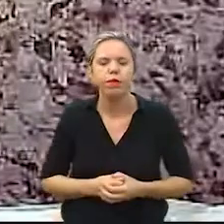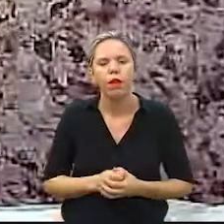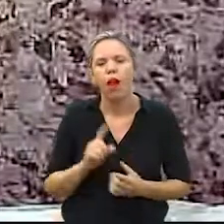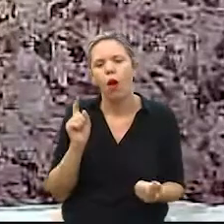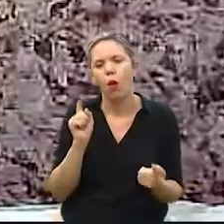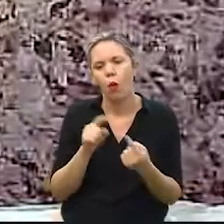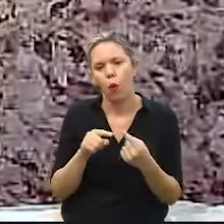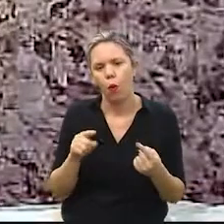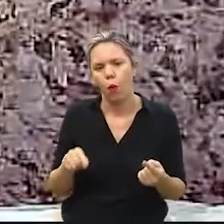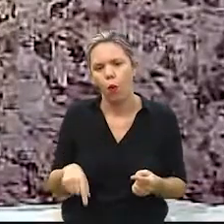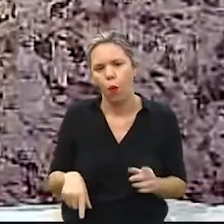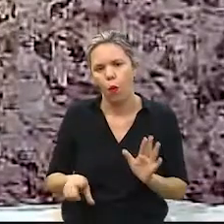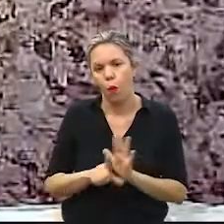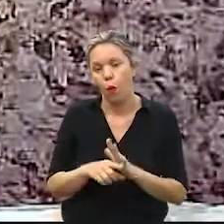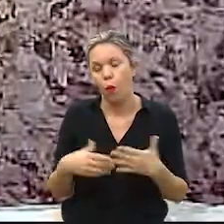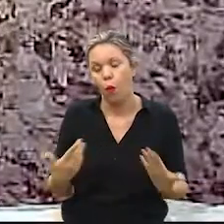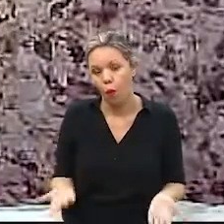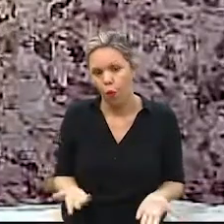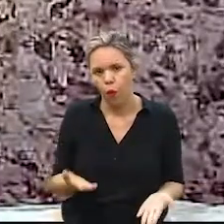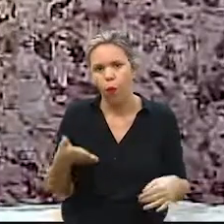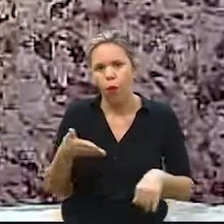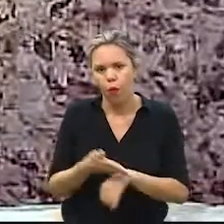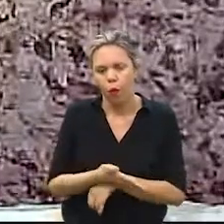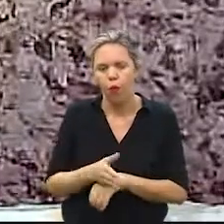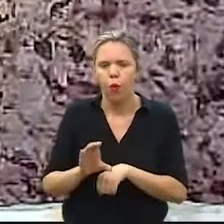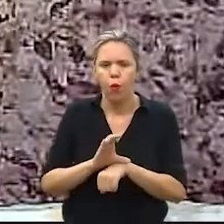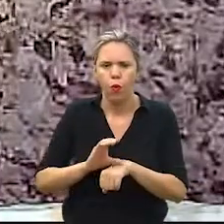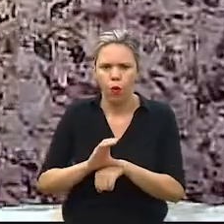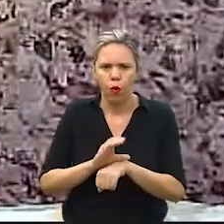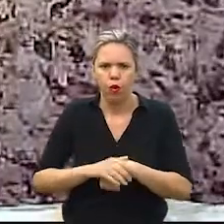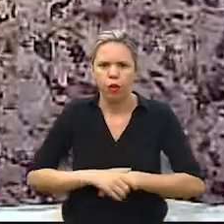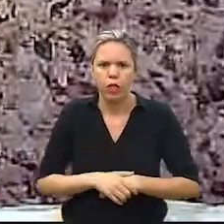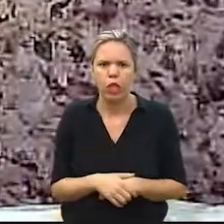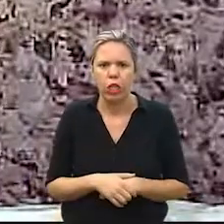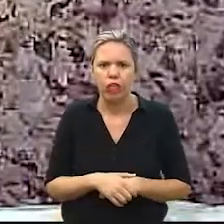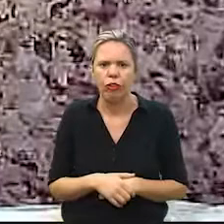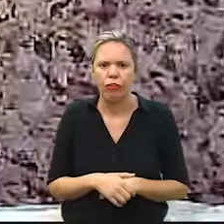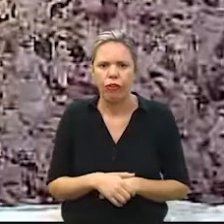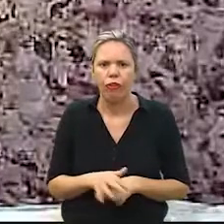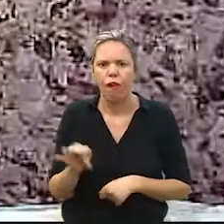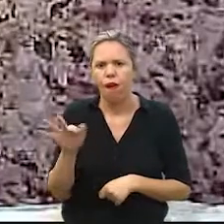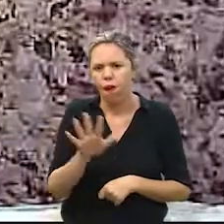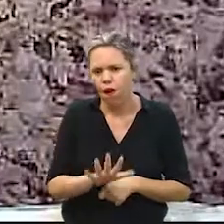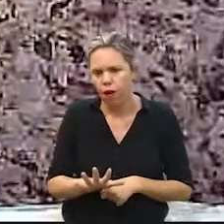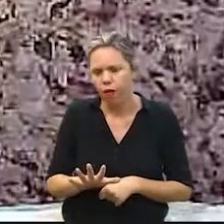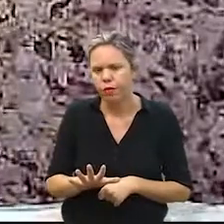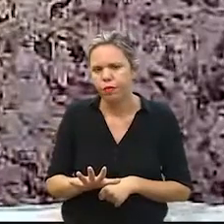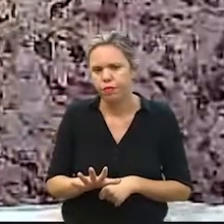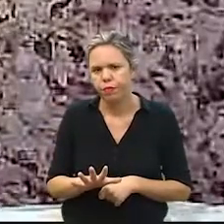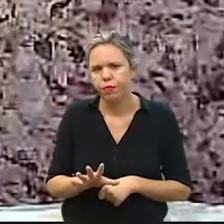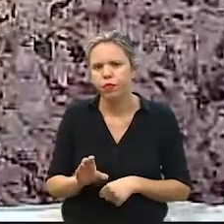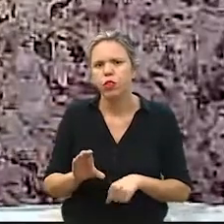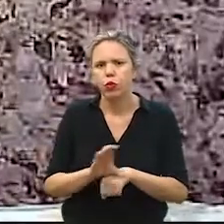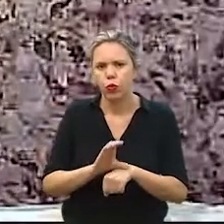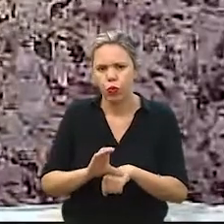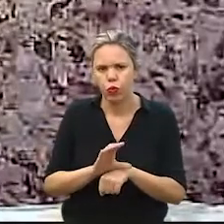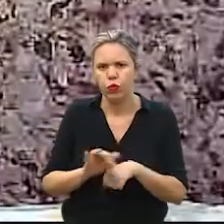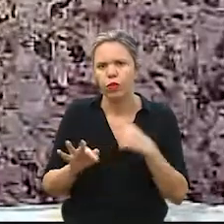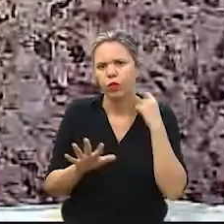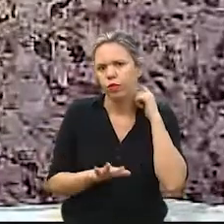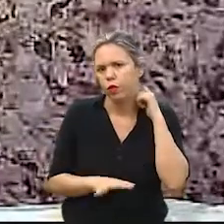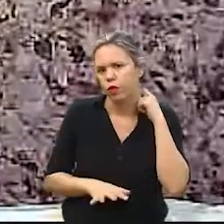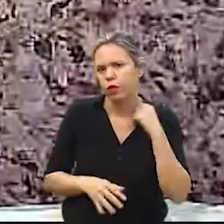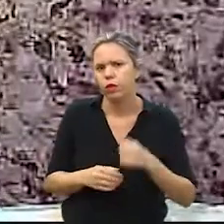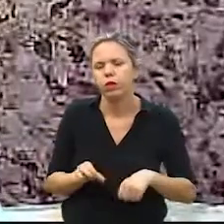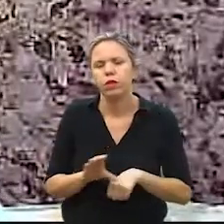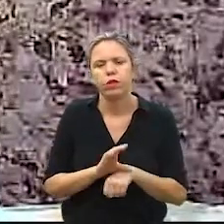o objetivo. E, bom, ela faz parte da Constituição, tanto da Constituição Federal, ela é prevista na Constituição Federal, é